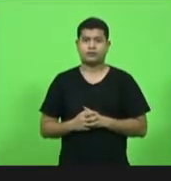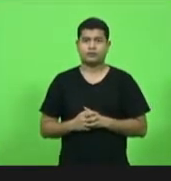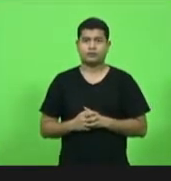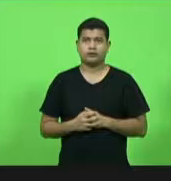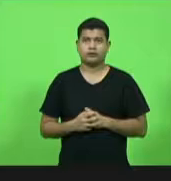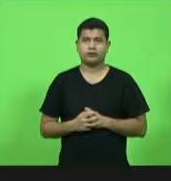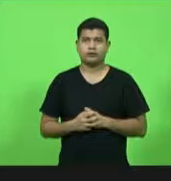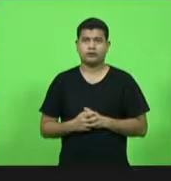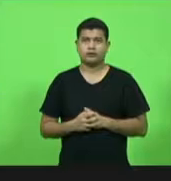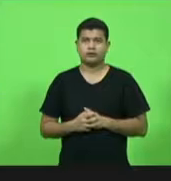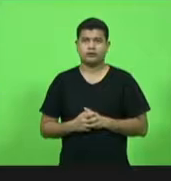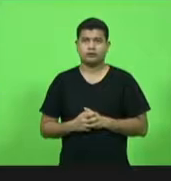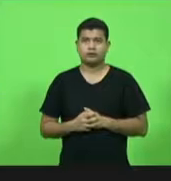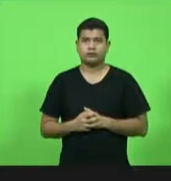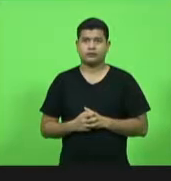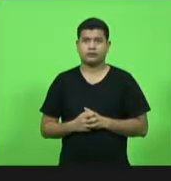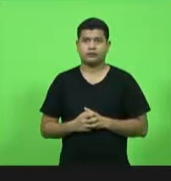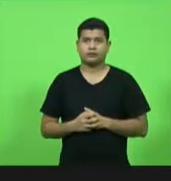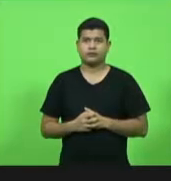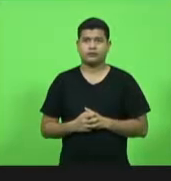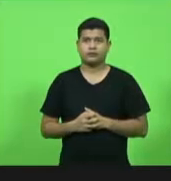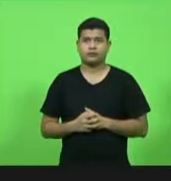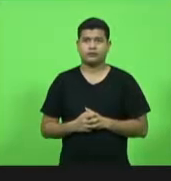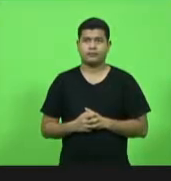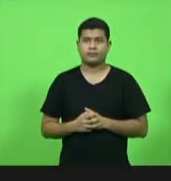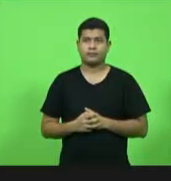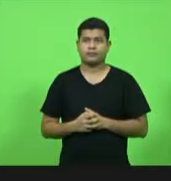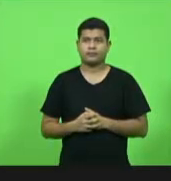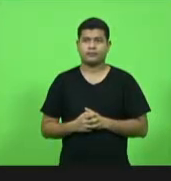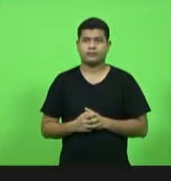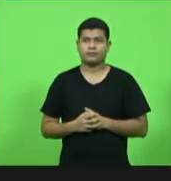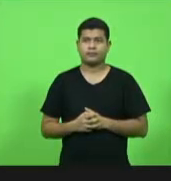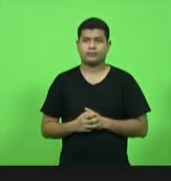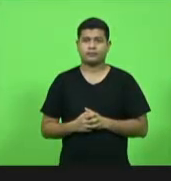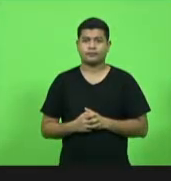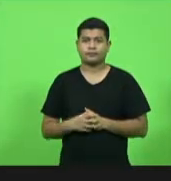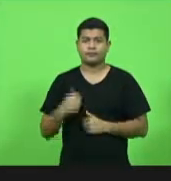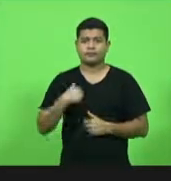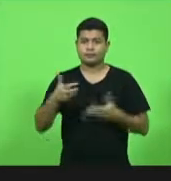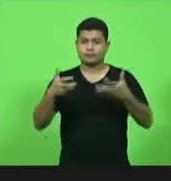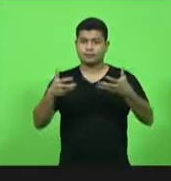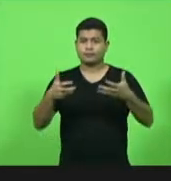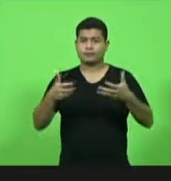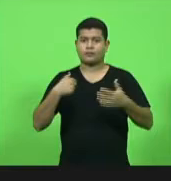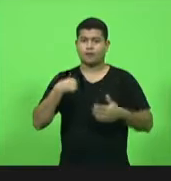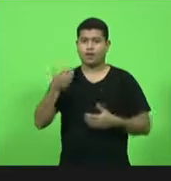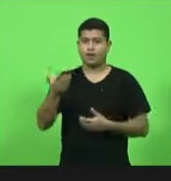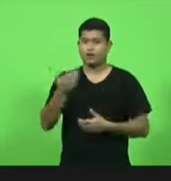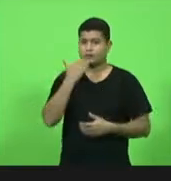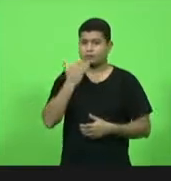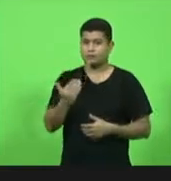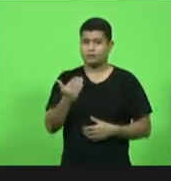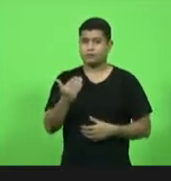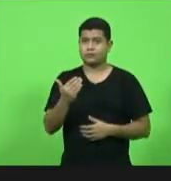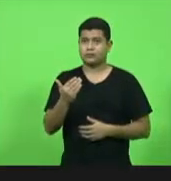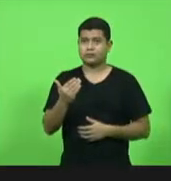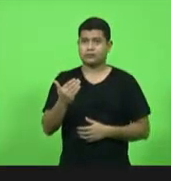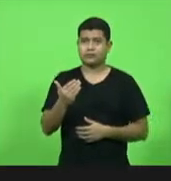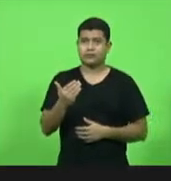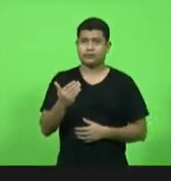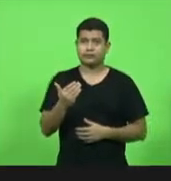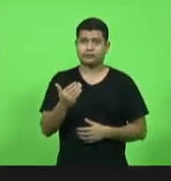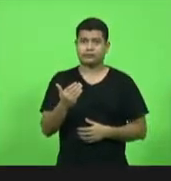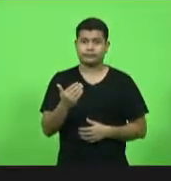Queres a palavra, deputada? Eu quero, na verdade. Sim. Esse requerimento, ele trata de